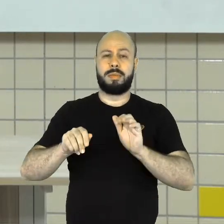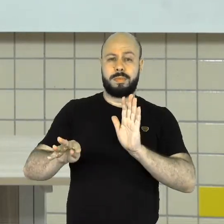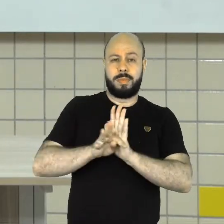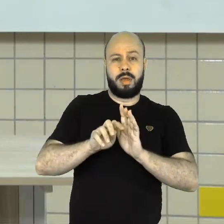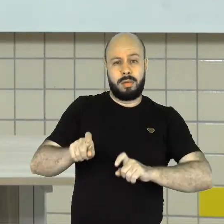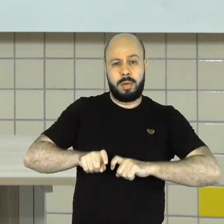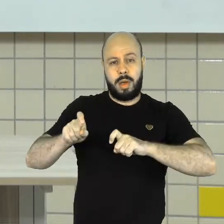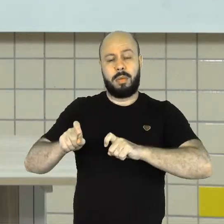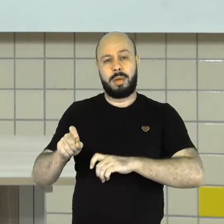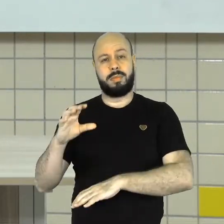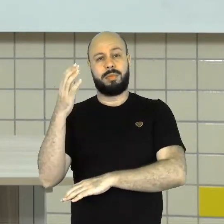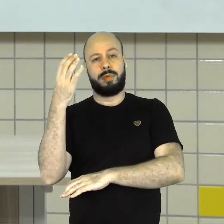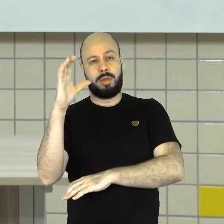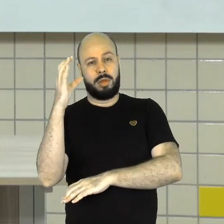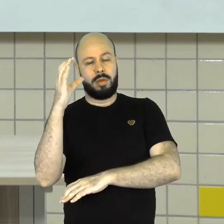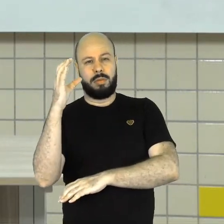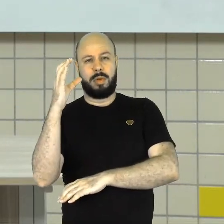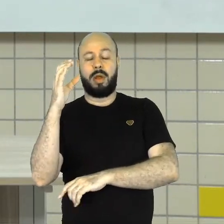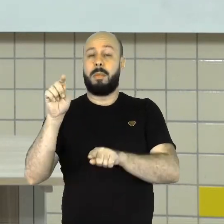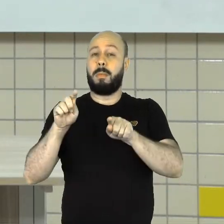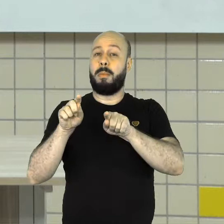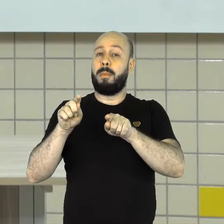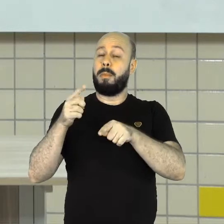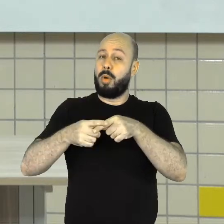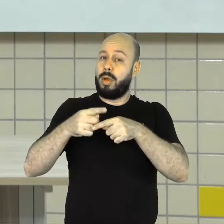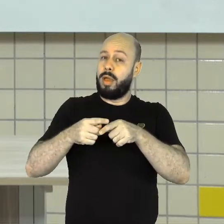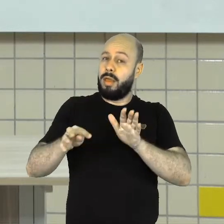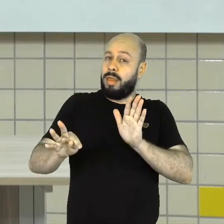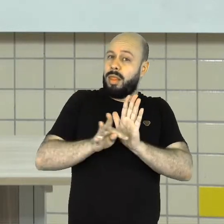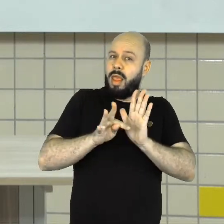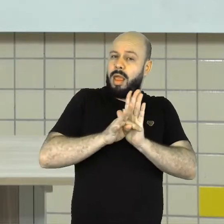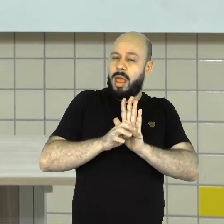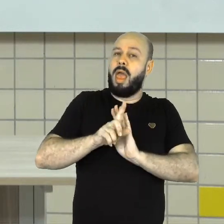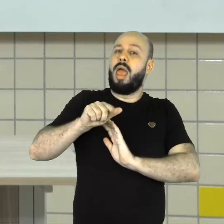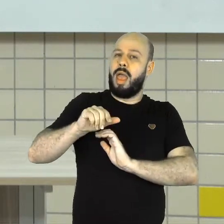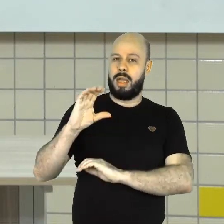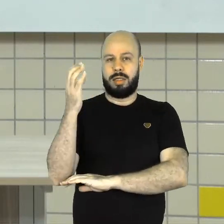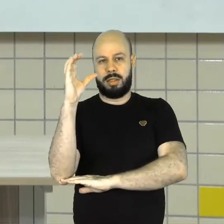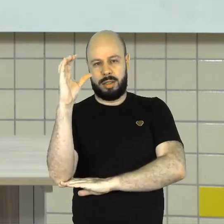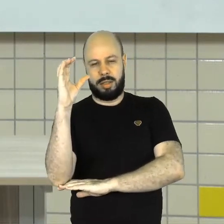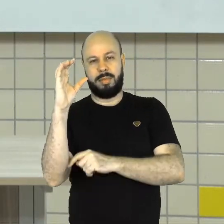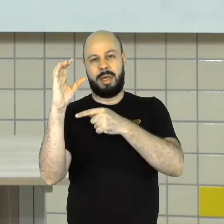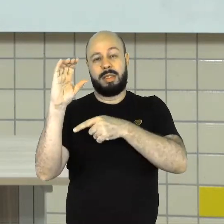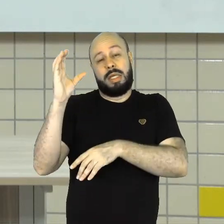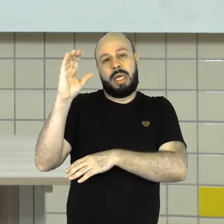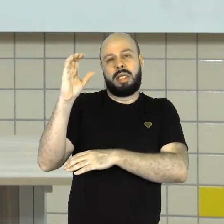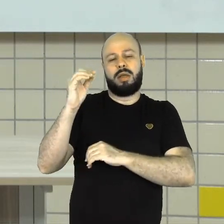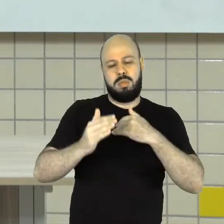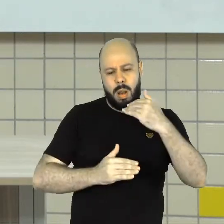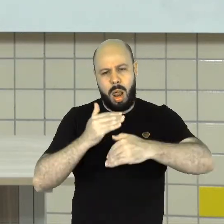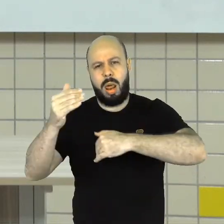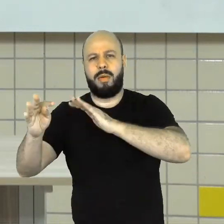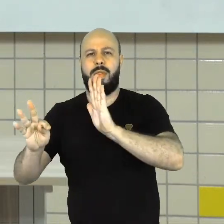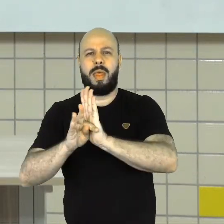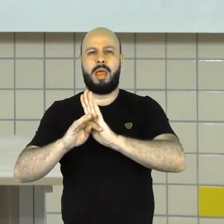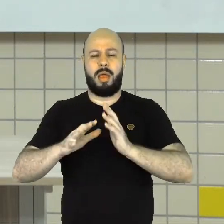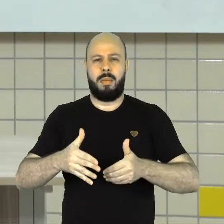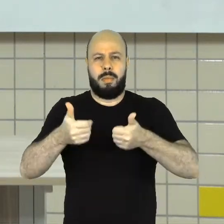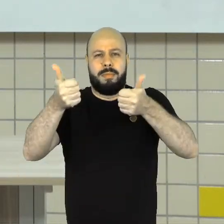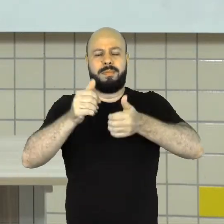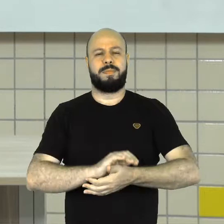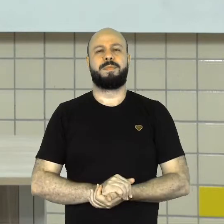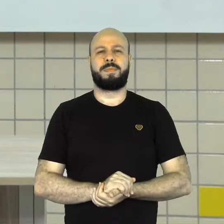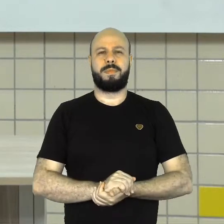na ciência. Que técnica? A gente já viu que é ciência, é a partir da ciência que a gente evolui as técnicas e